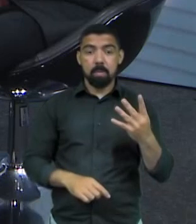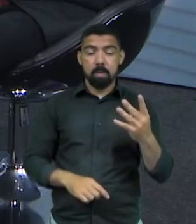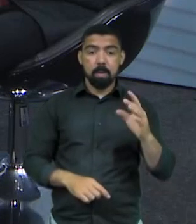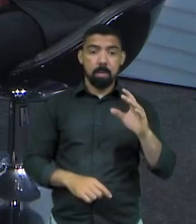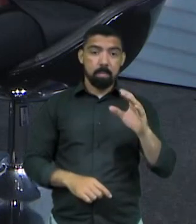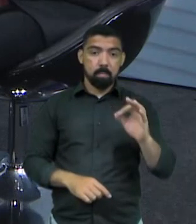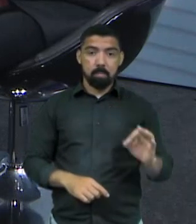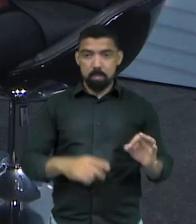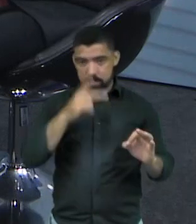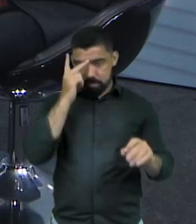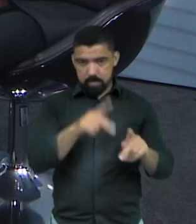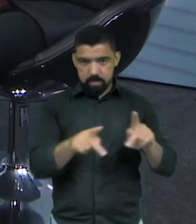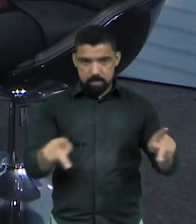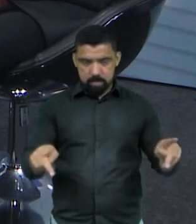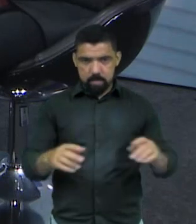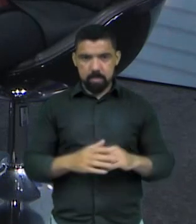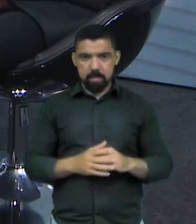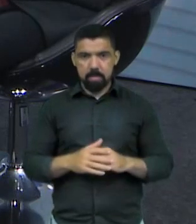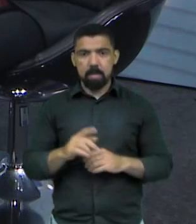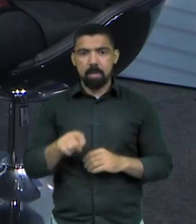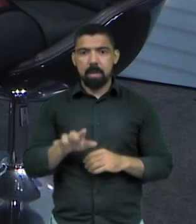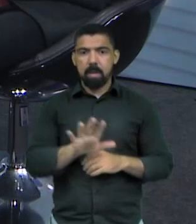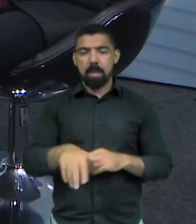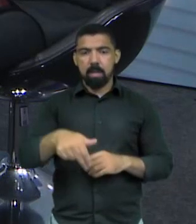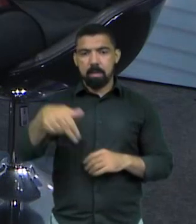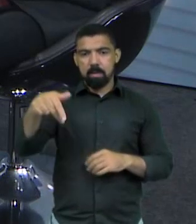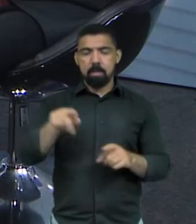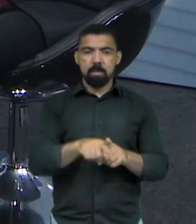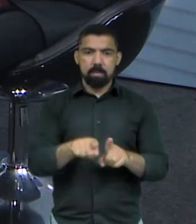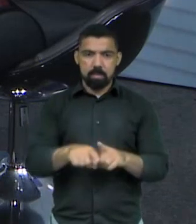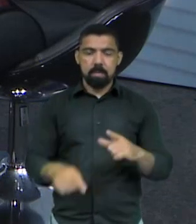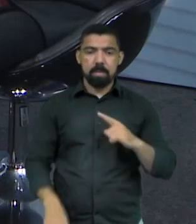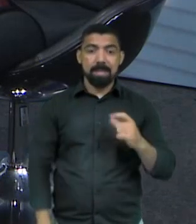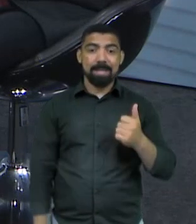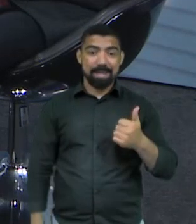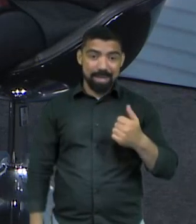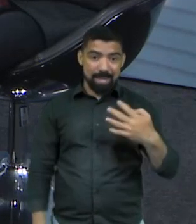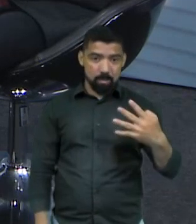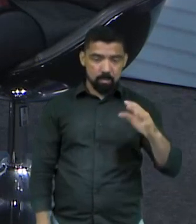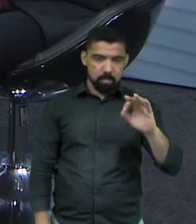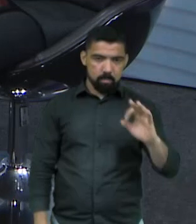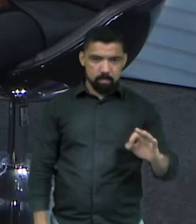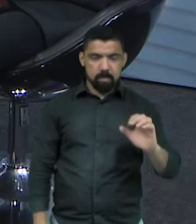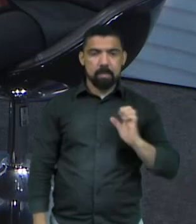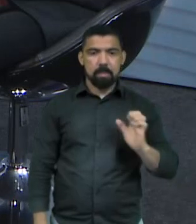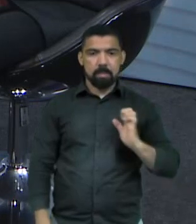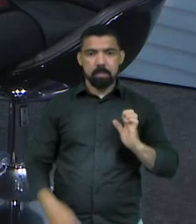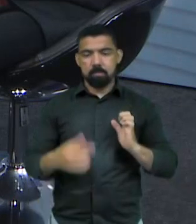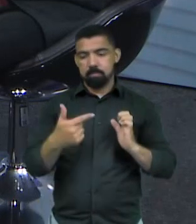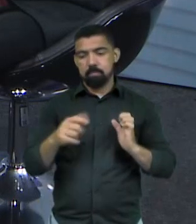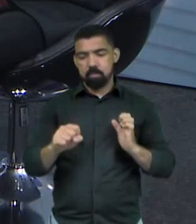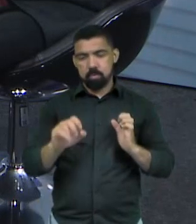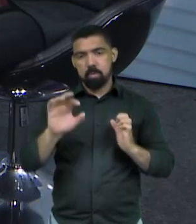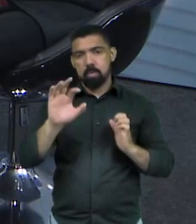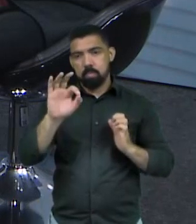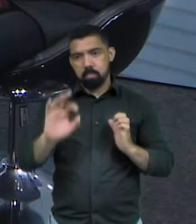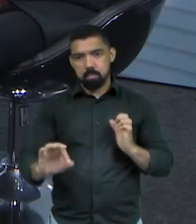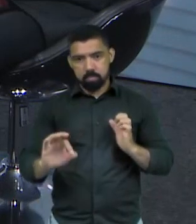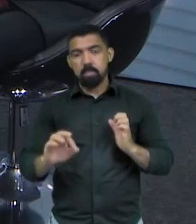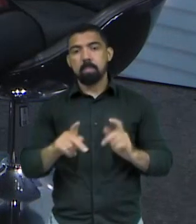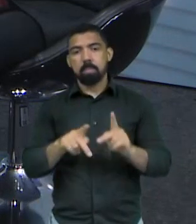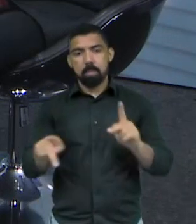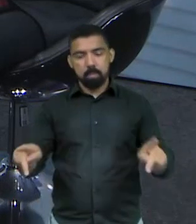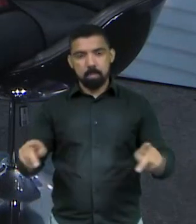população. Isso não é diferente do Nordeste. O Nordeste tem 14% da riqueza e 28% da população.